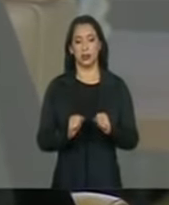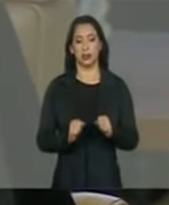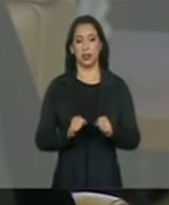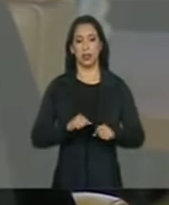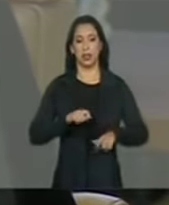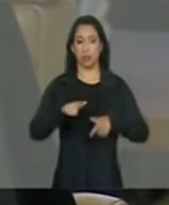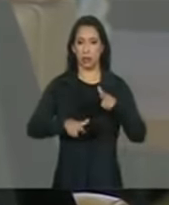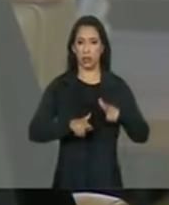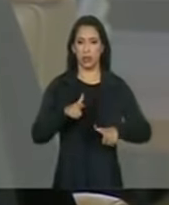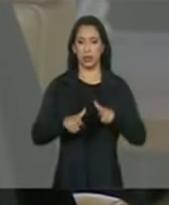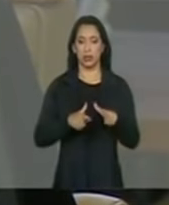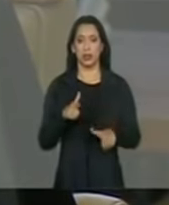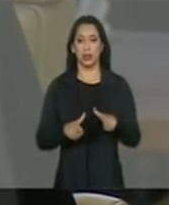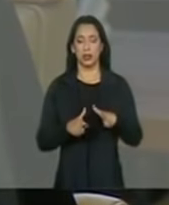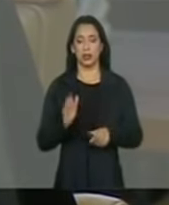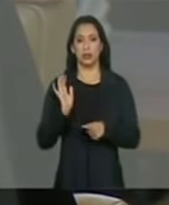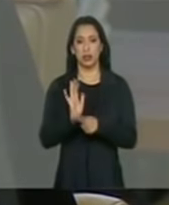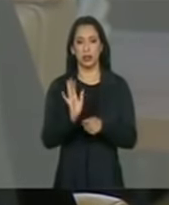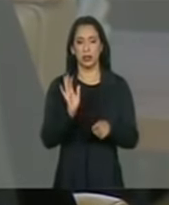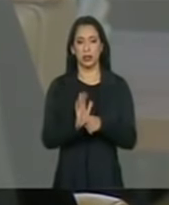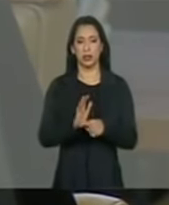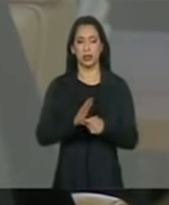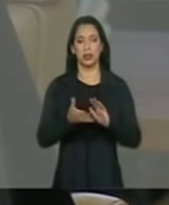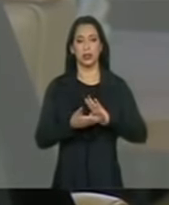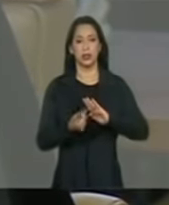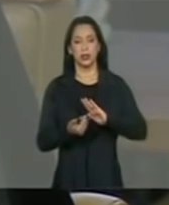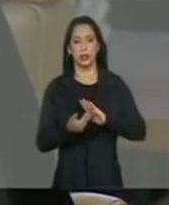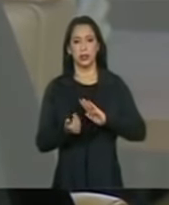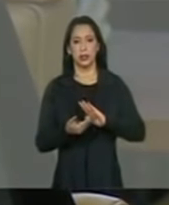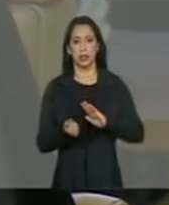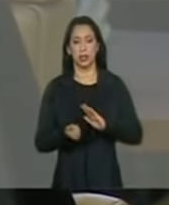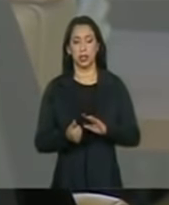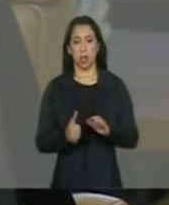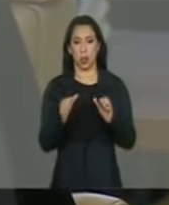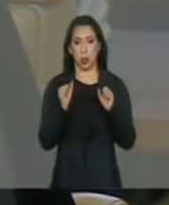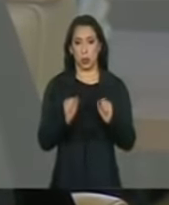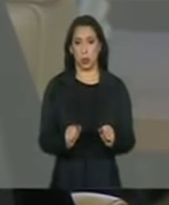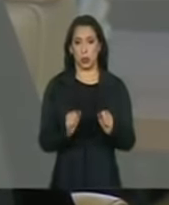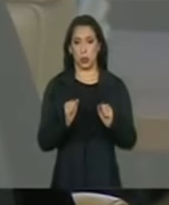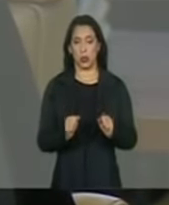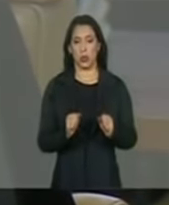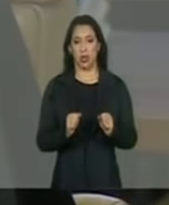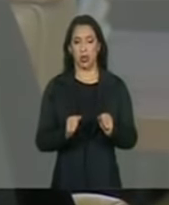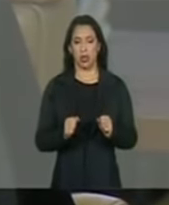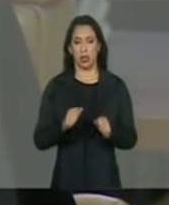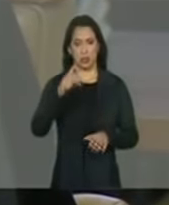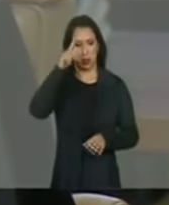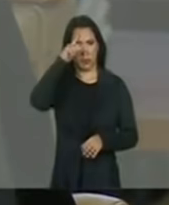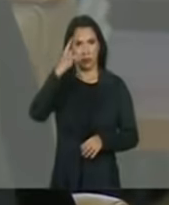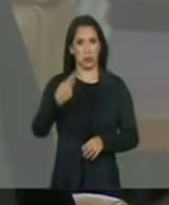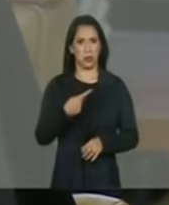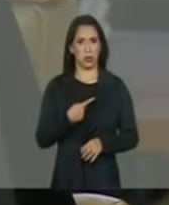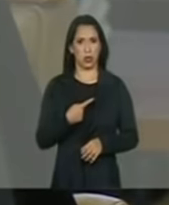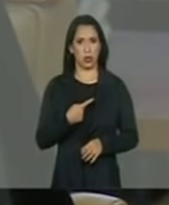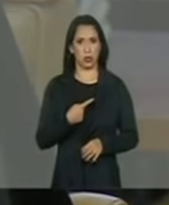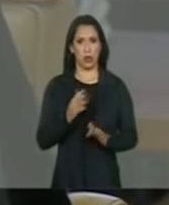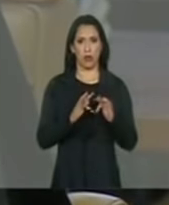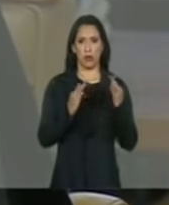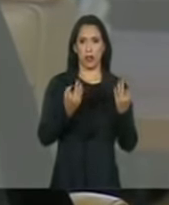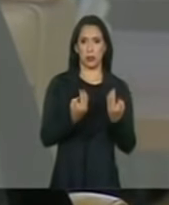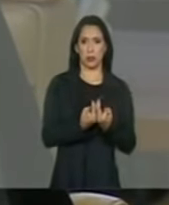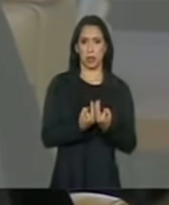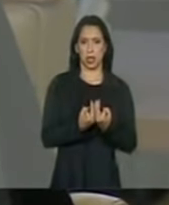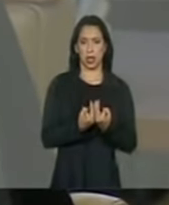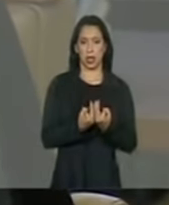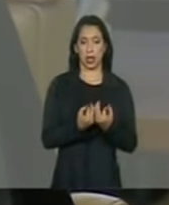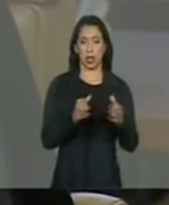comum fica excluída portanto a gula poder para gozo próprio ou de sua família ou de sua